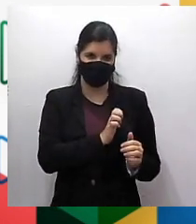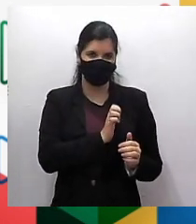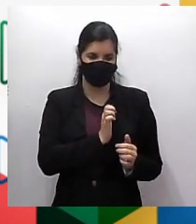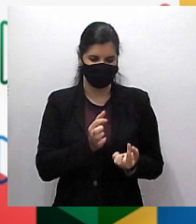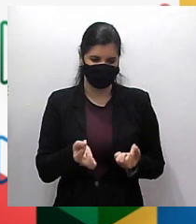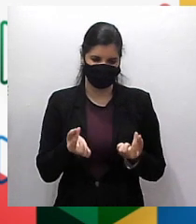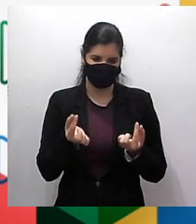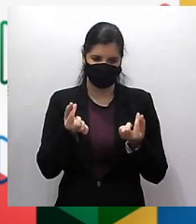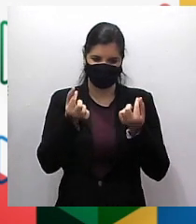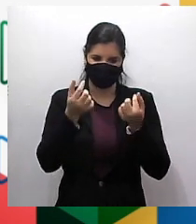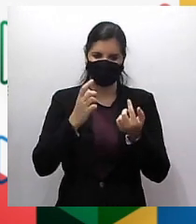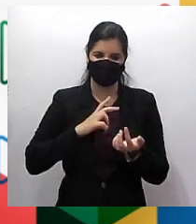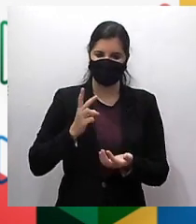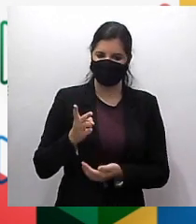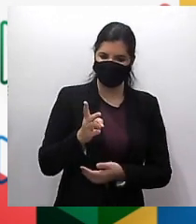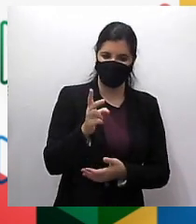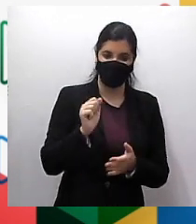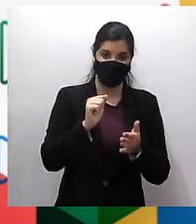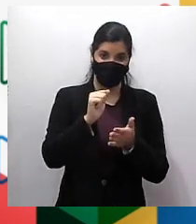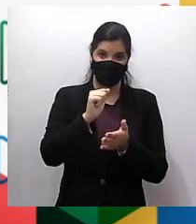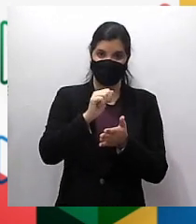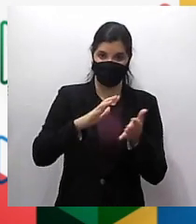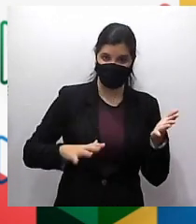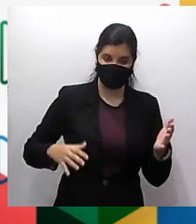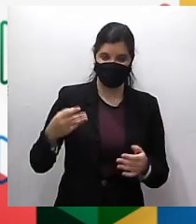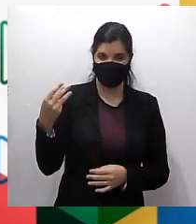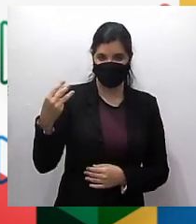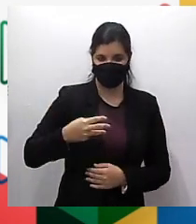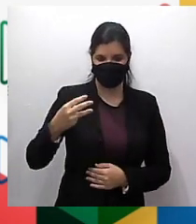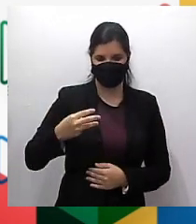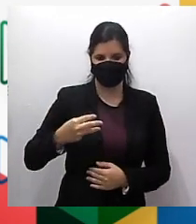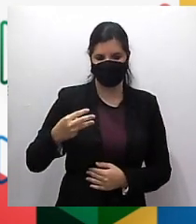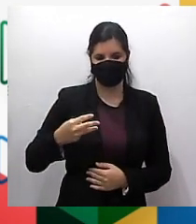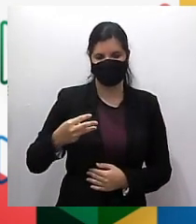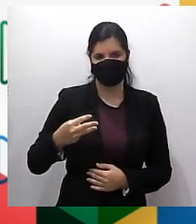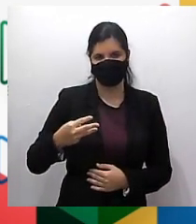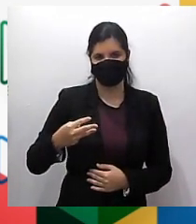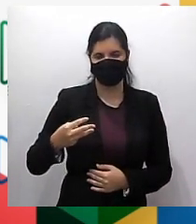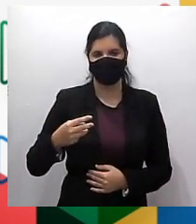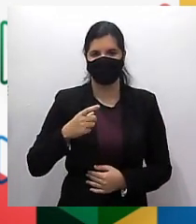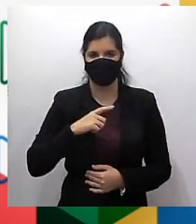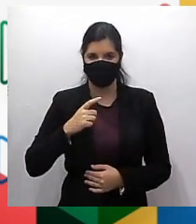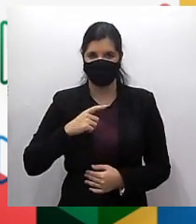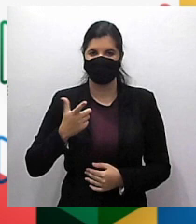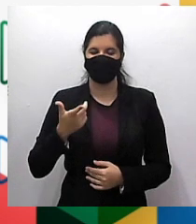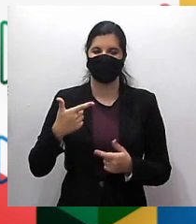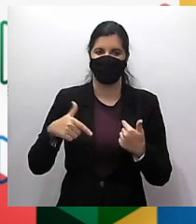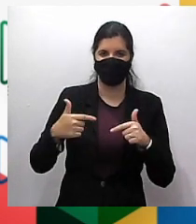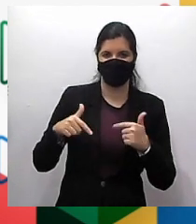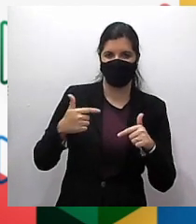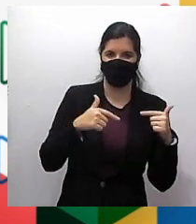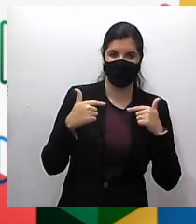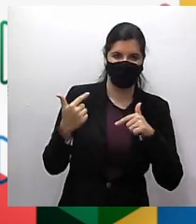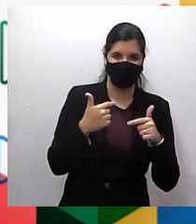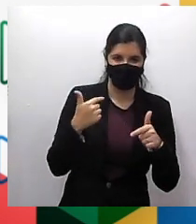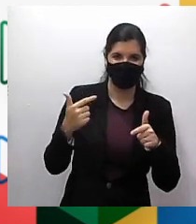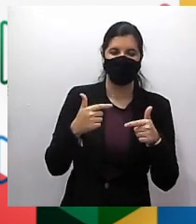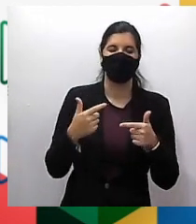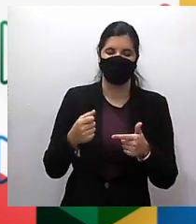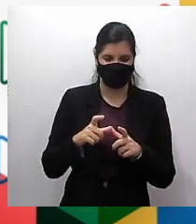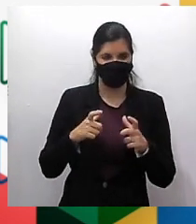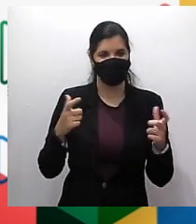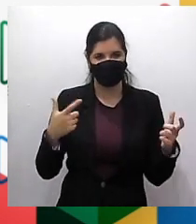também. Predomina atividades terciárias, então a produção do serviço é muito grande,